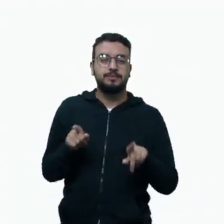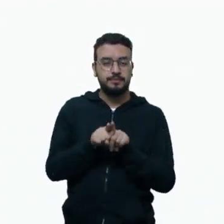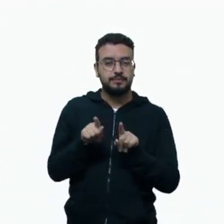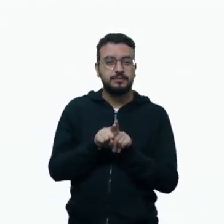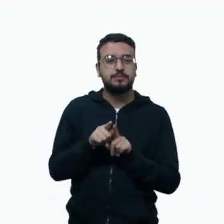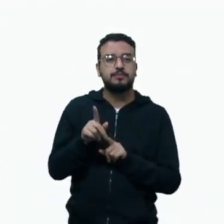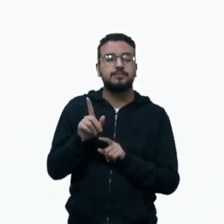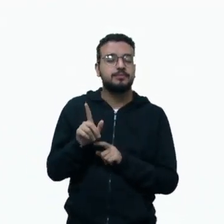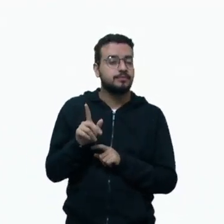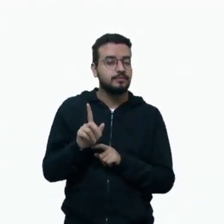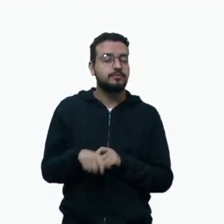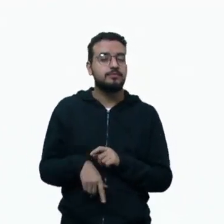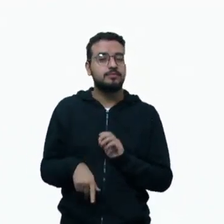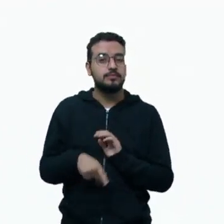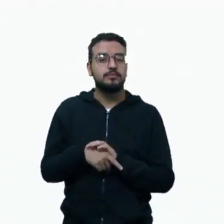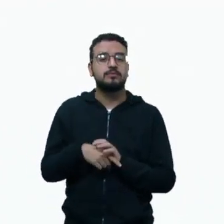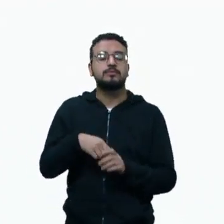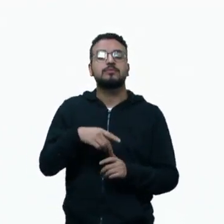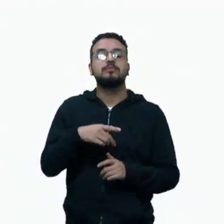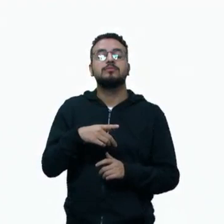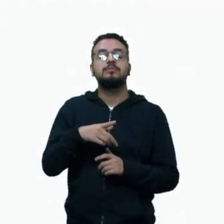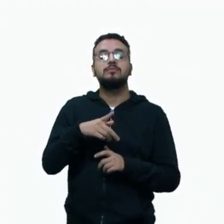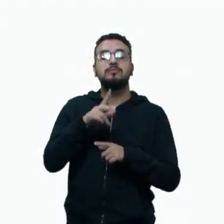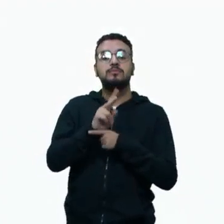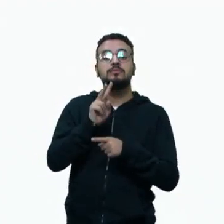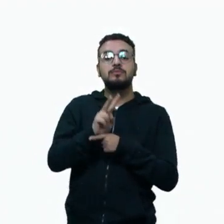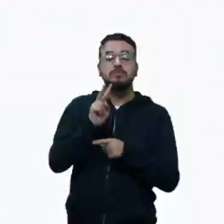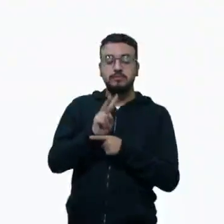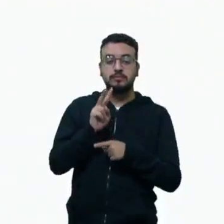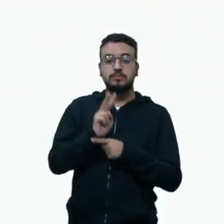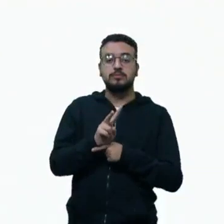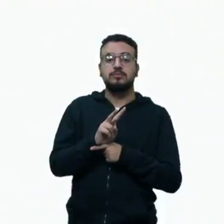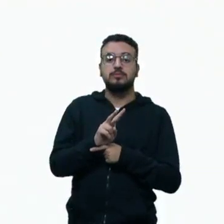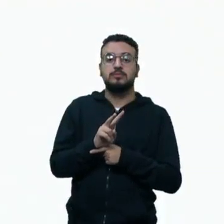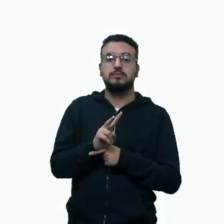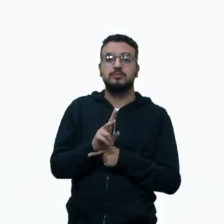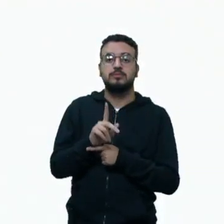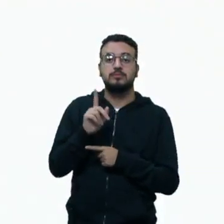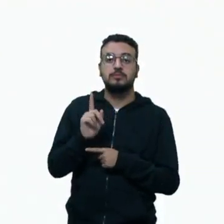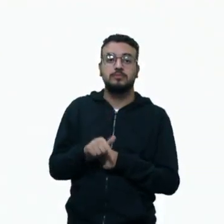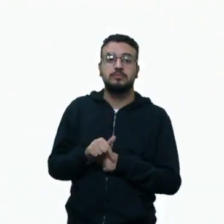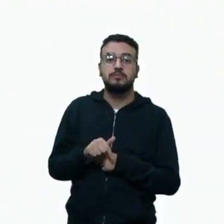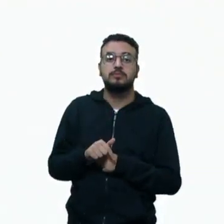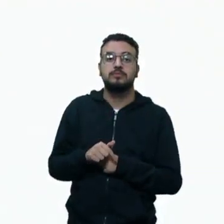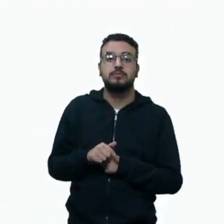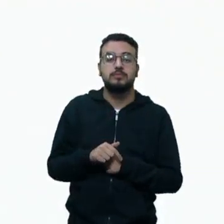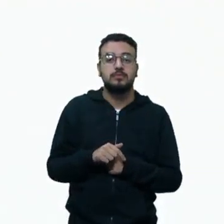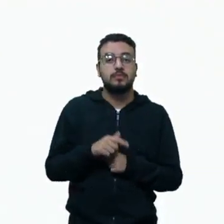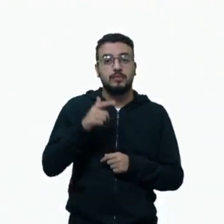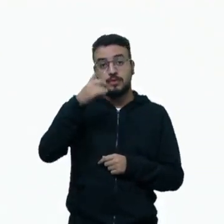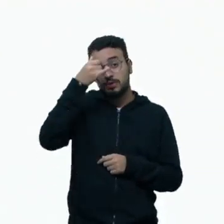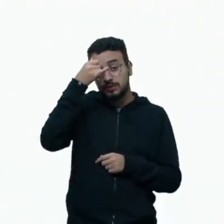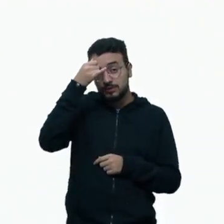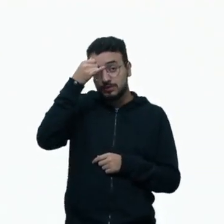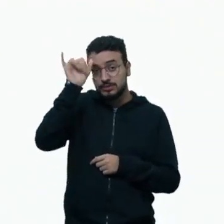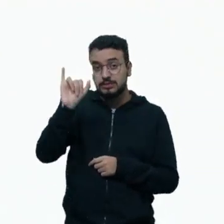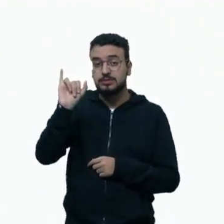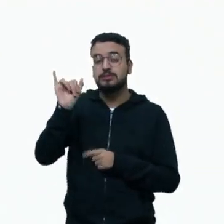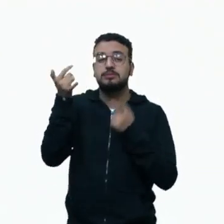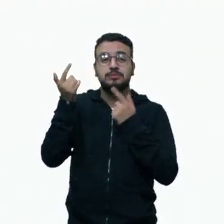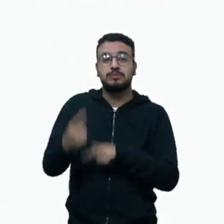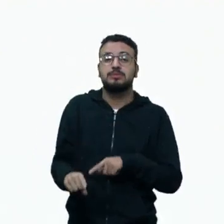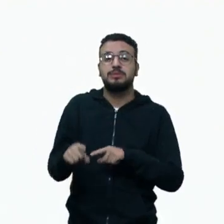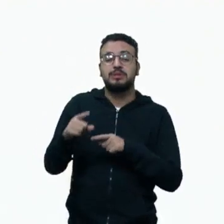grande protetor. Esse sistema ele protege contra lesões e micróbios estranhos